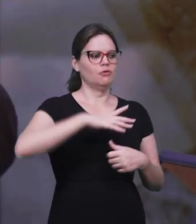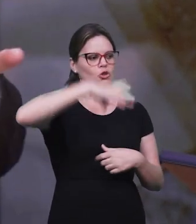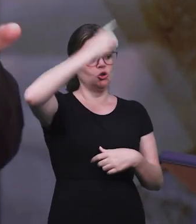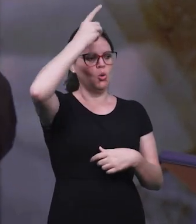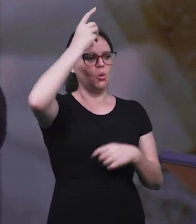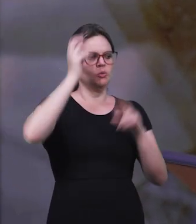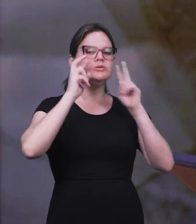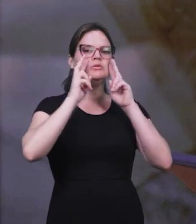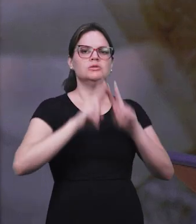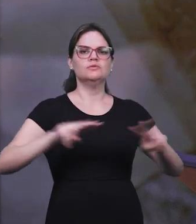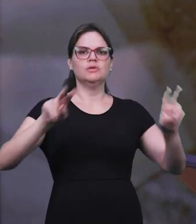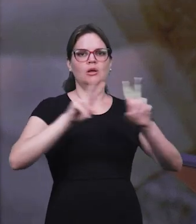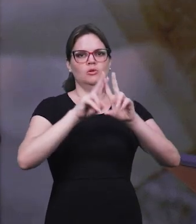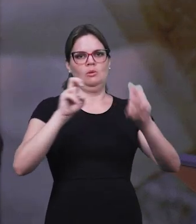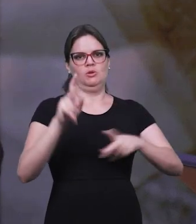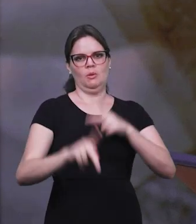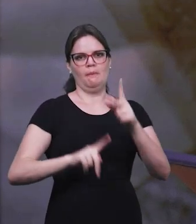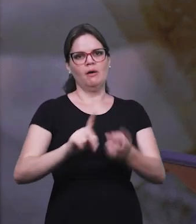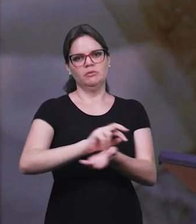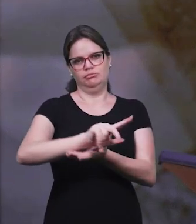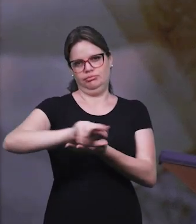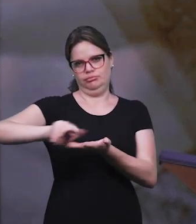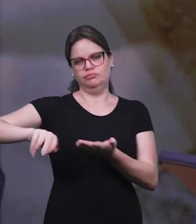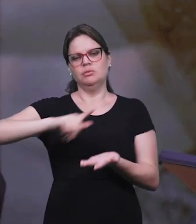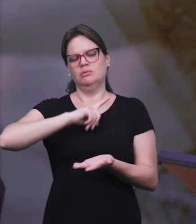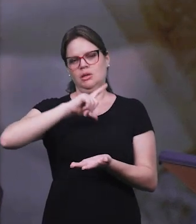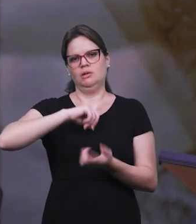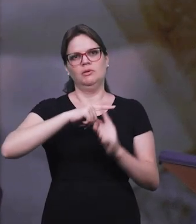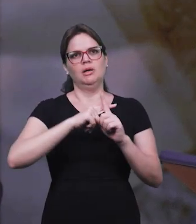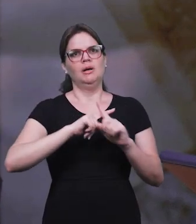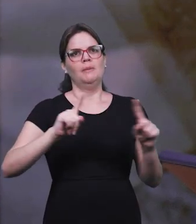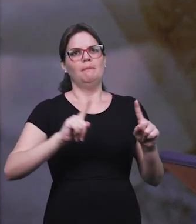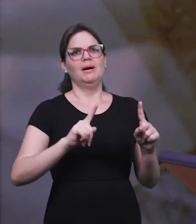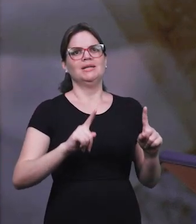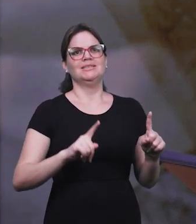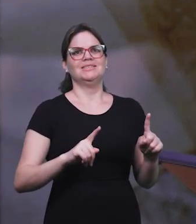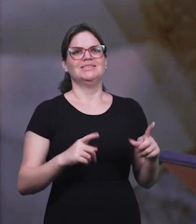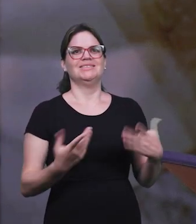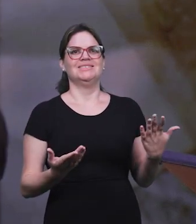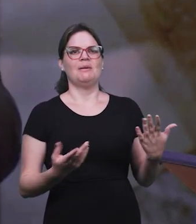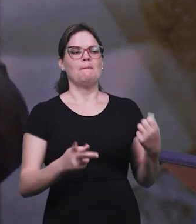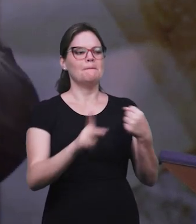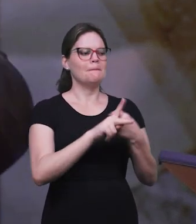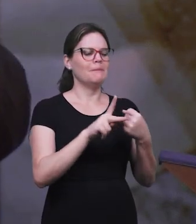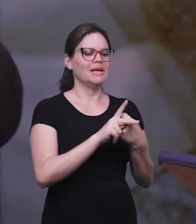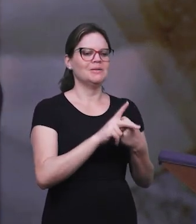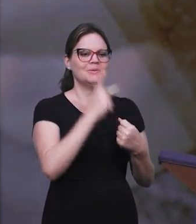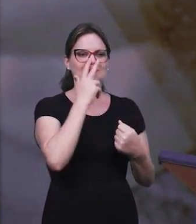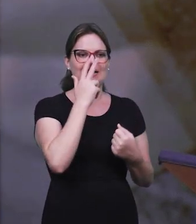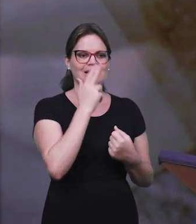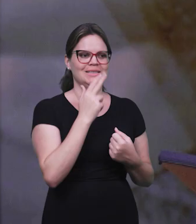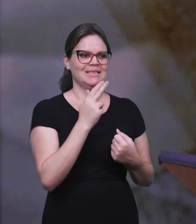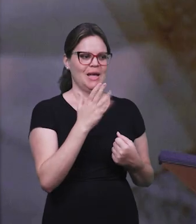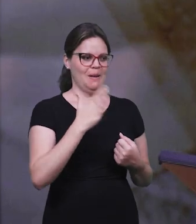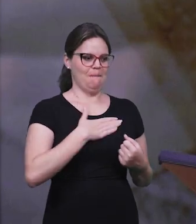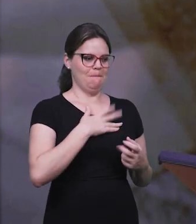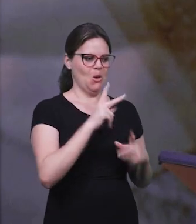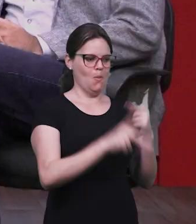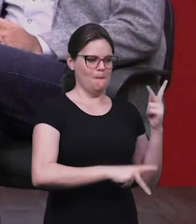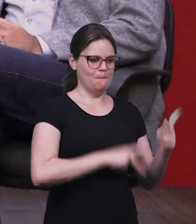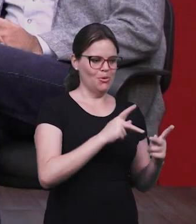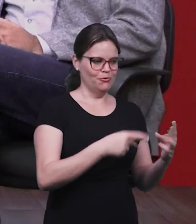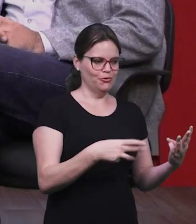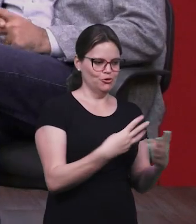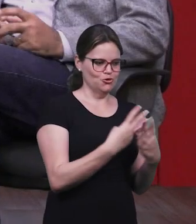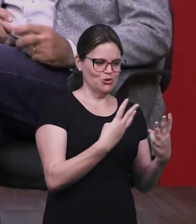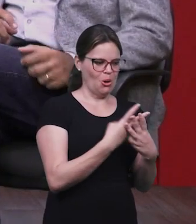para Pedro, referente aos gentios, mas acontece que ele não queria, digamos assim, desagradar os judeus, os